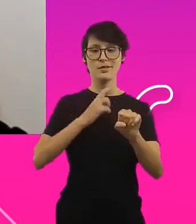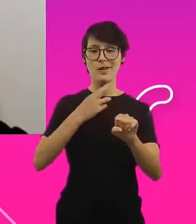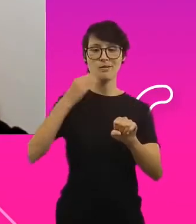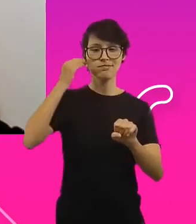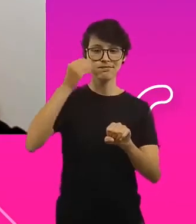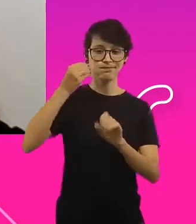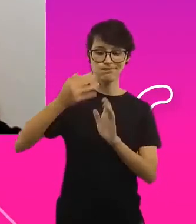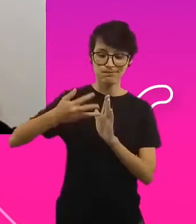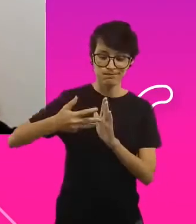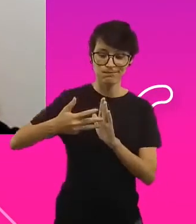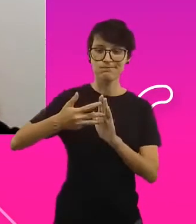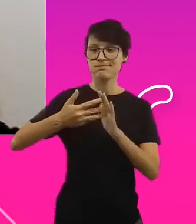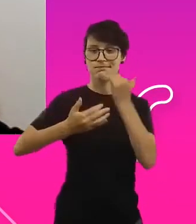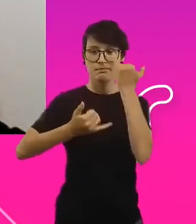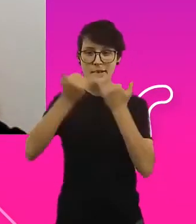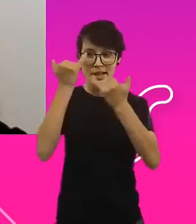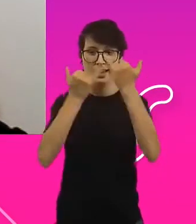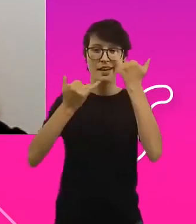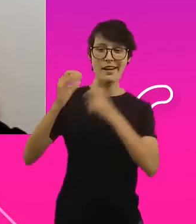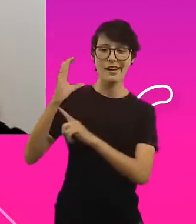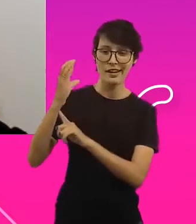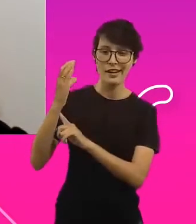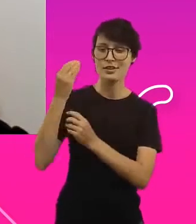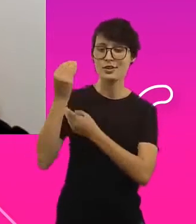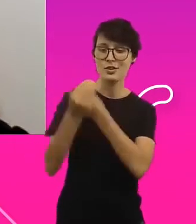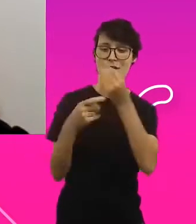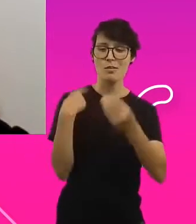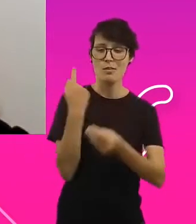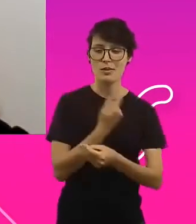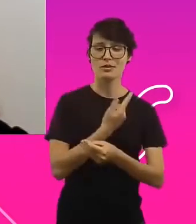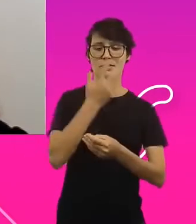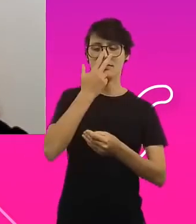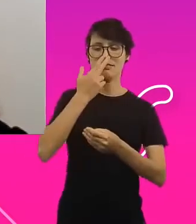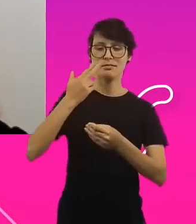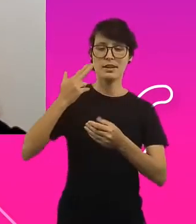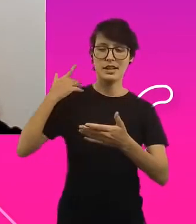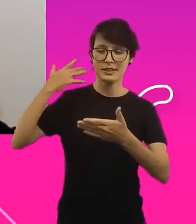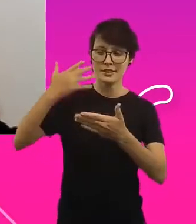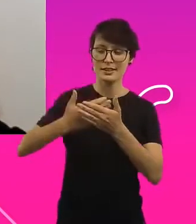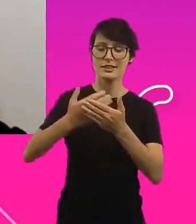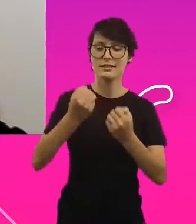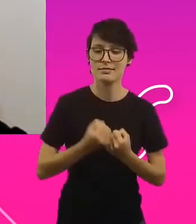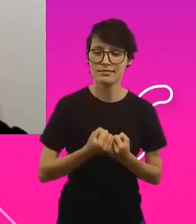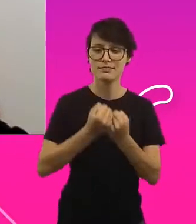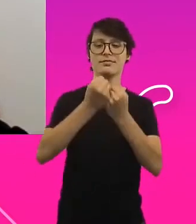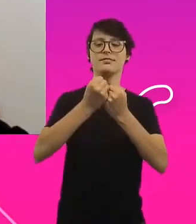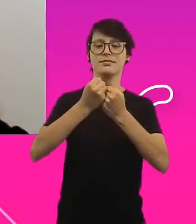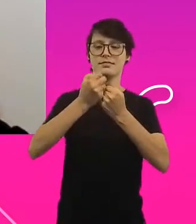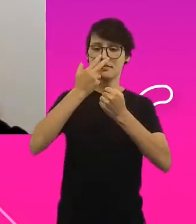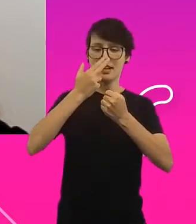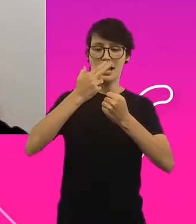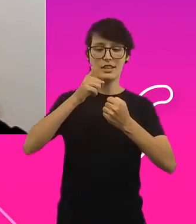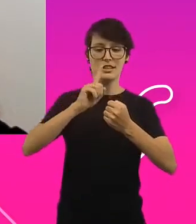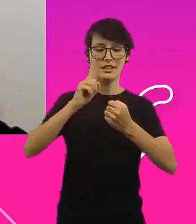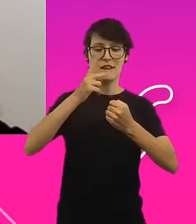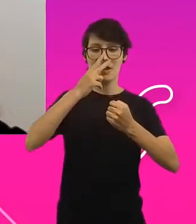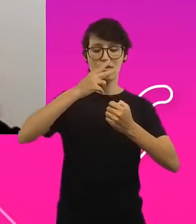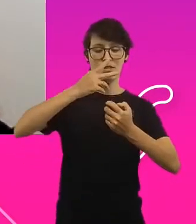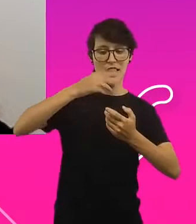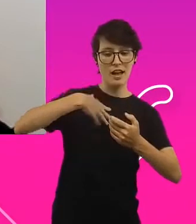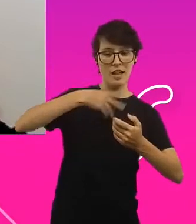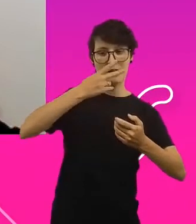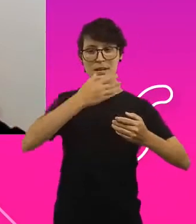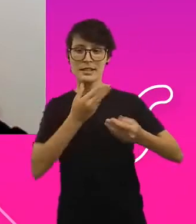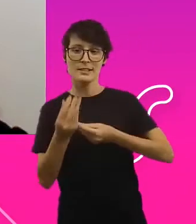acesso a crédito, como que a gente dá um suporte a longo prazo para esse empreendedor, para ele não ficar também pulando de programa em programa.